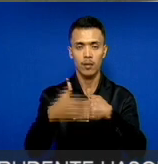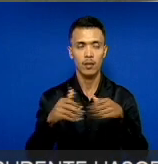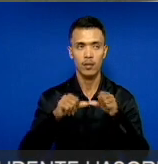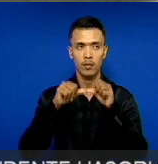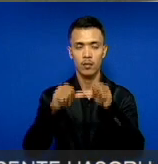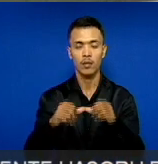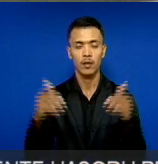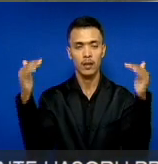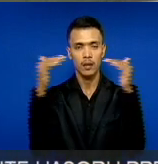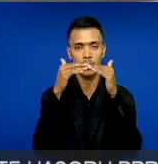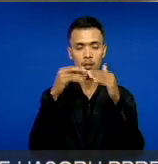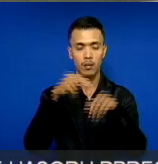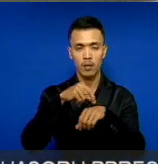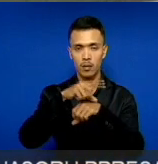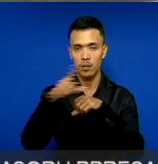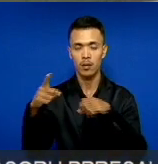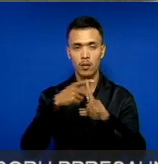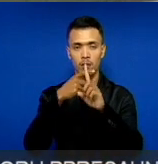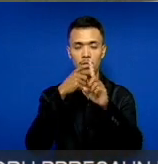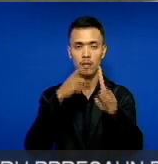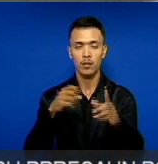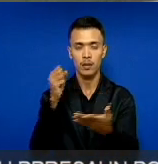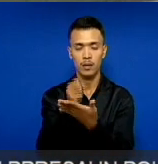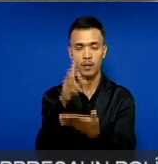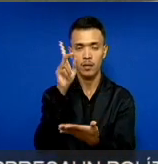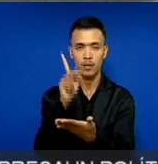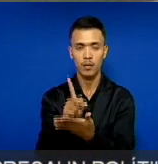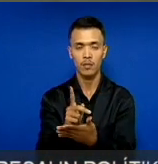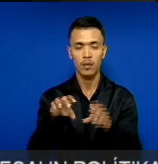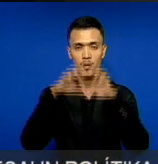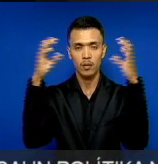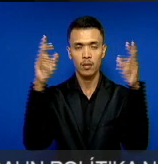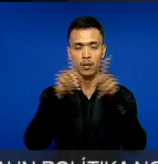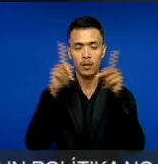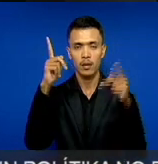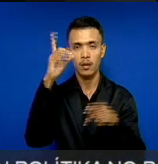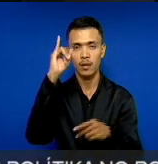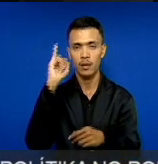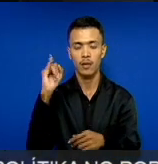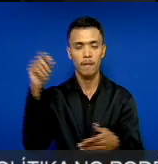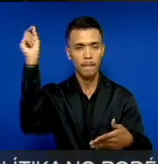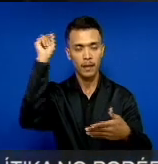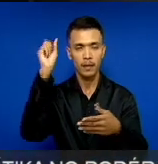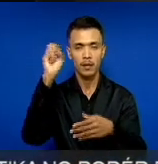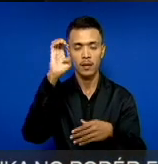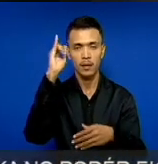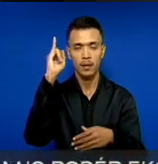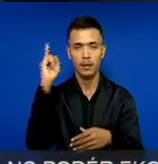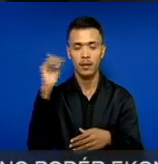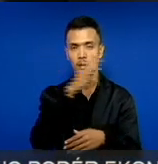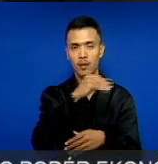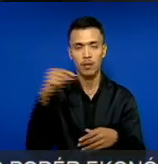Seminário Nacional, né? Orador Rússia, Secretária Estado de Comunicação Social, Conselho Imprensa, Secretária Estado de Igualdade no